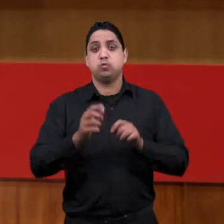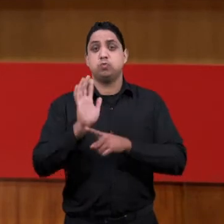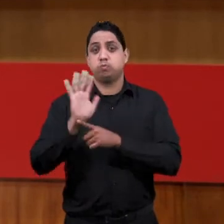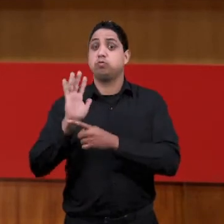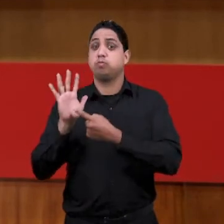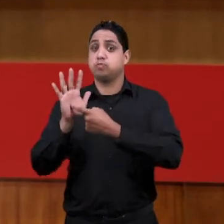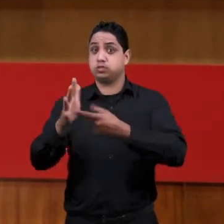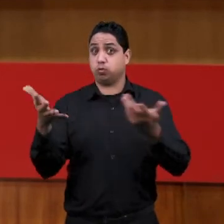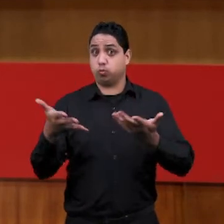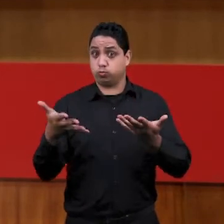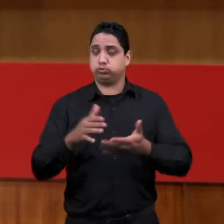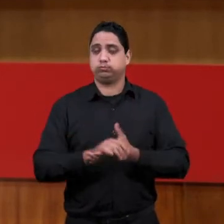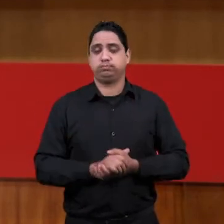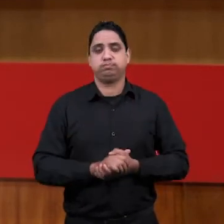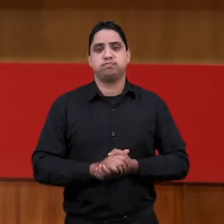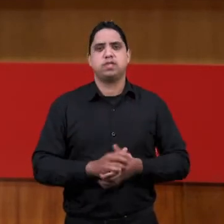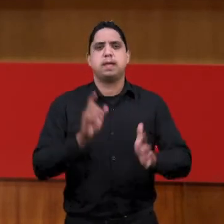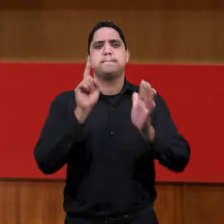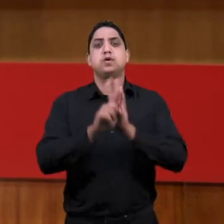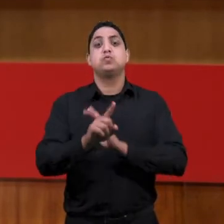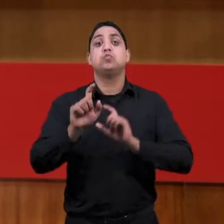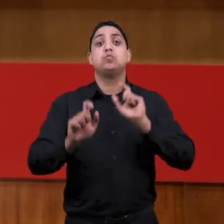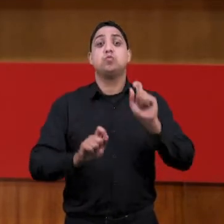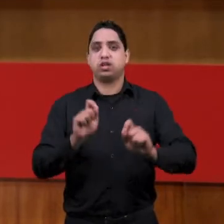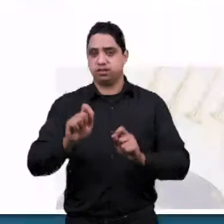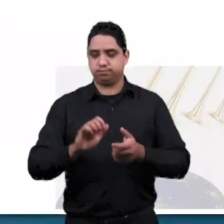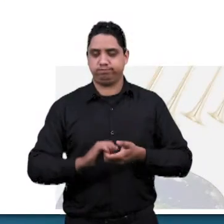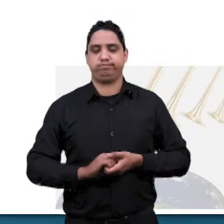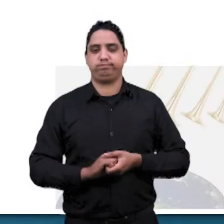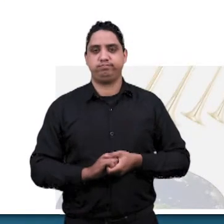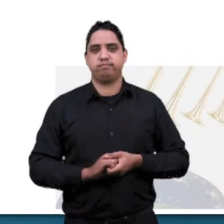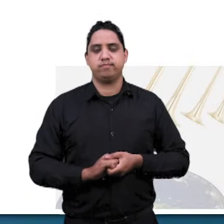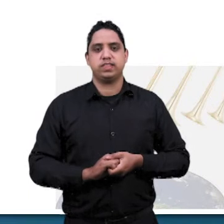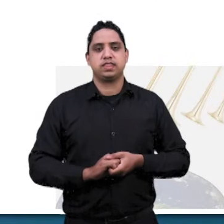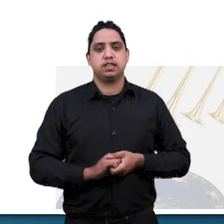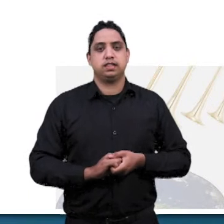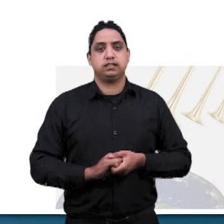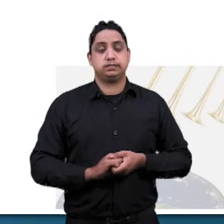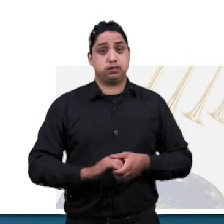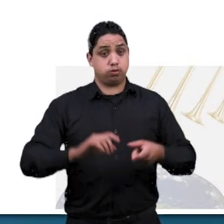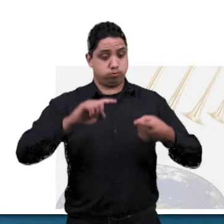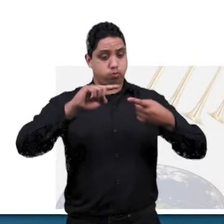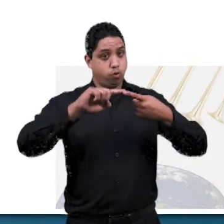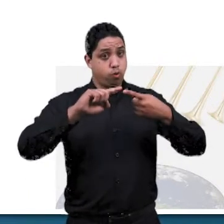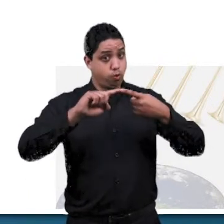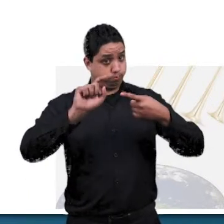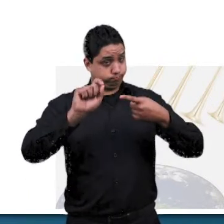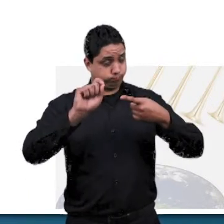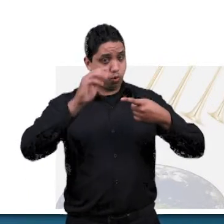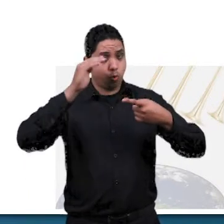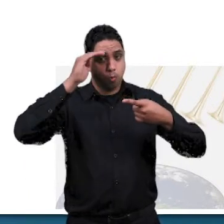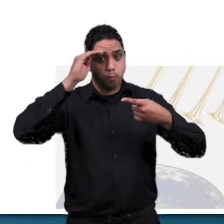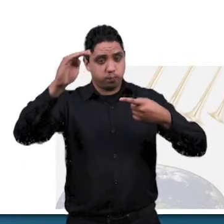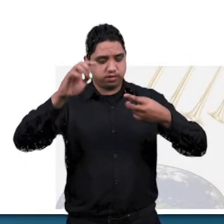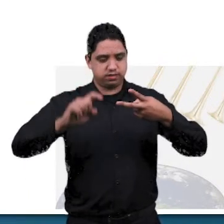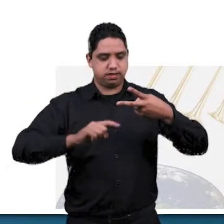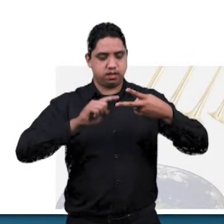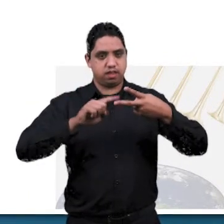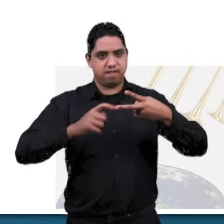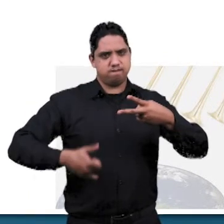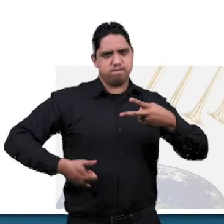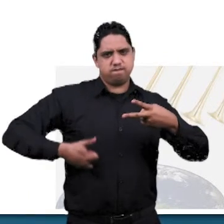vamos apresentar nessa programação. E a pergunta foi a seguinte: nos itens obediência e